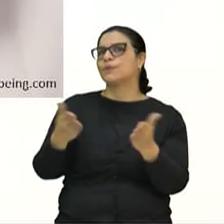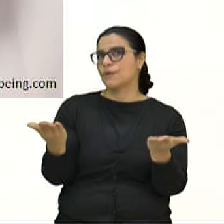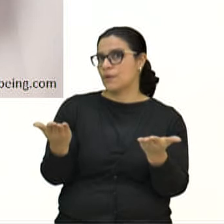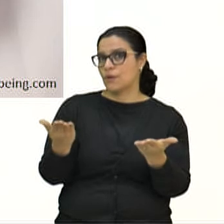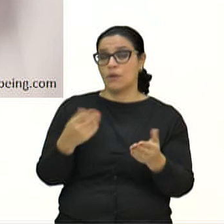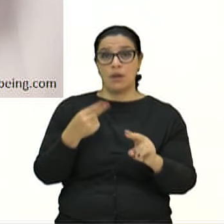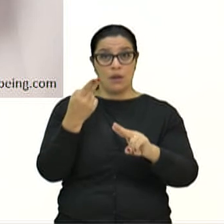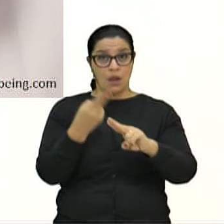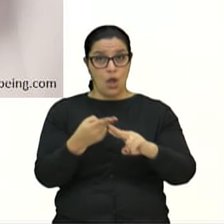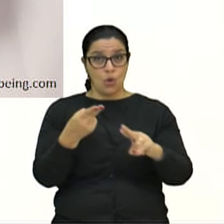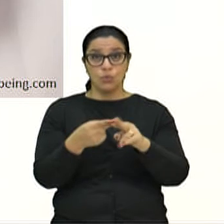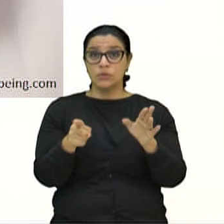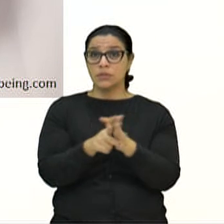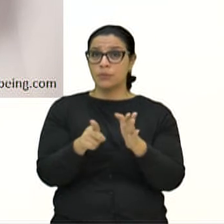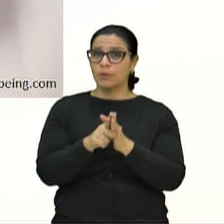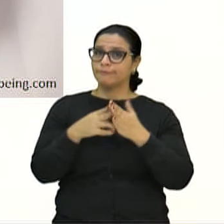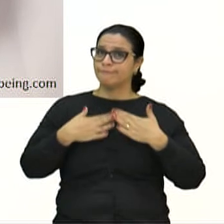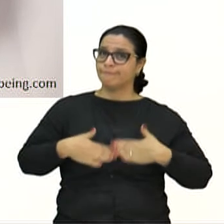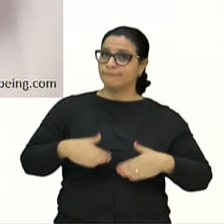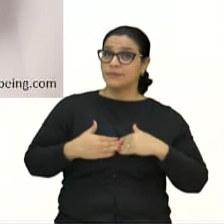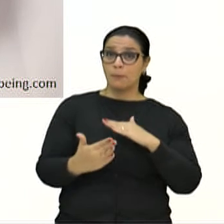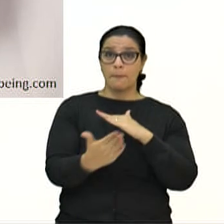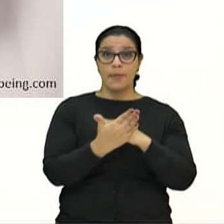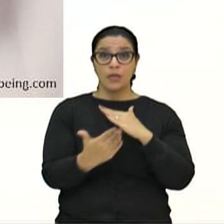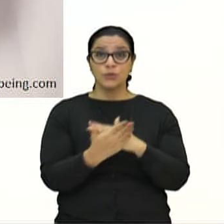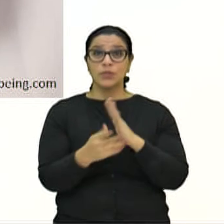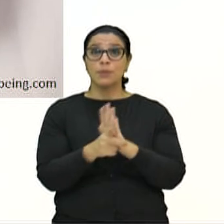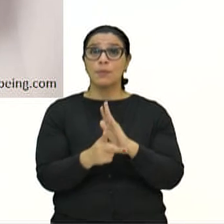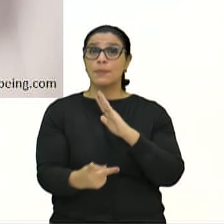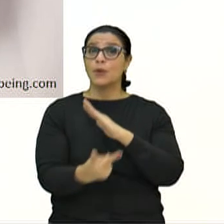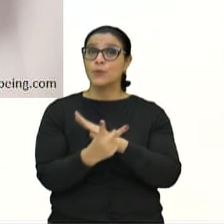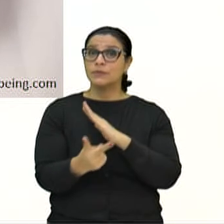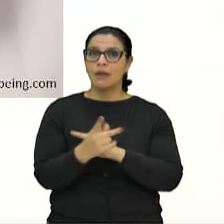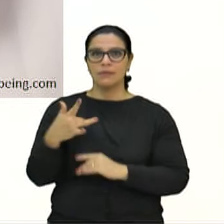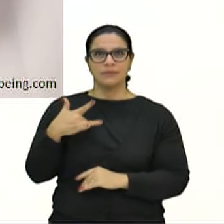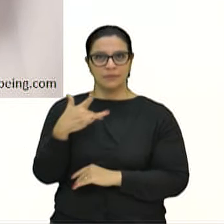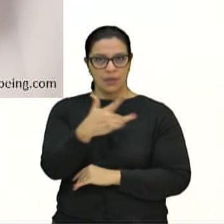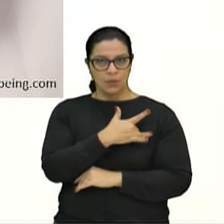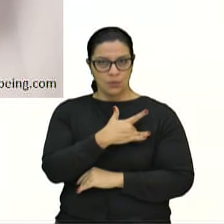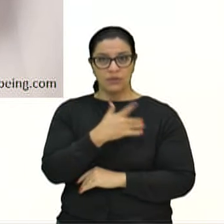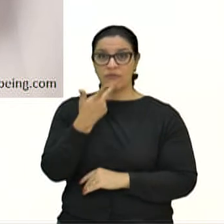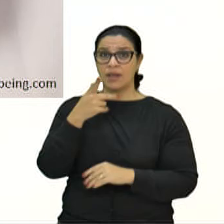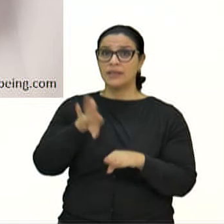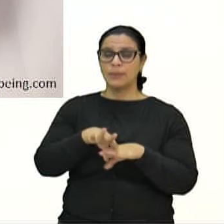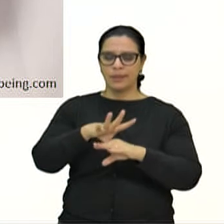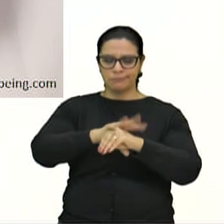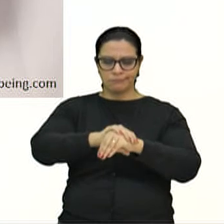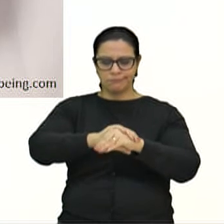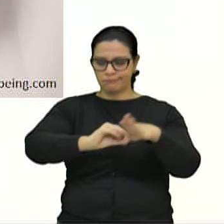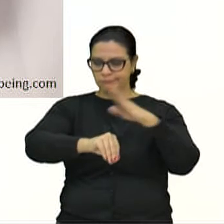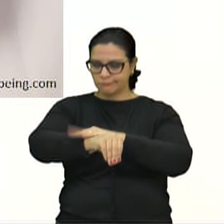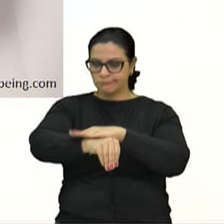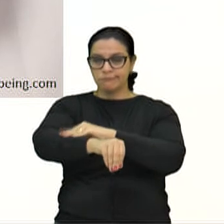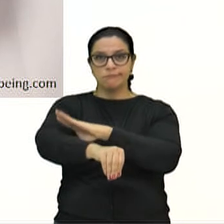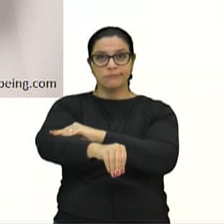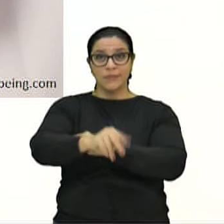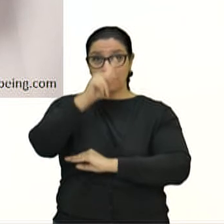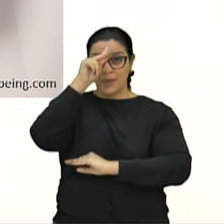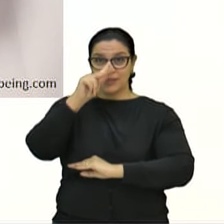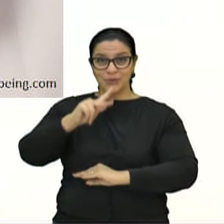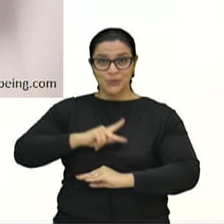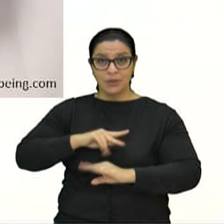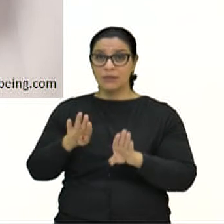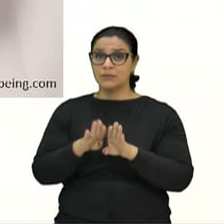ela é usada para relaxar e auxilia na manutenção da saúde. Trata-se do ato de massagear a si mesmo,